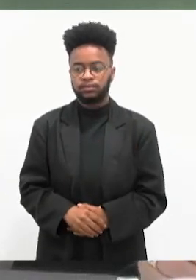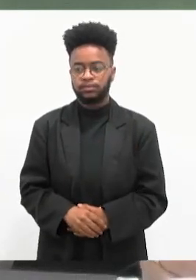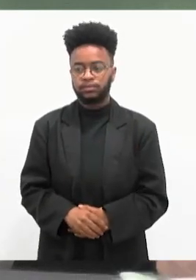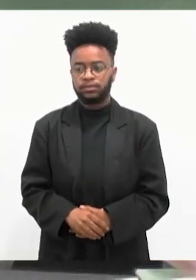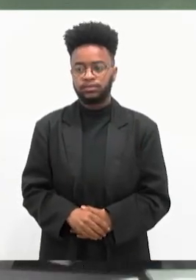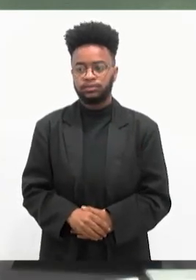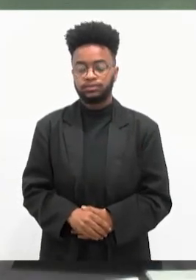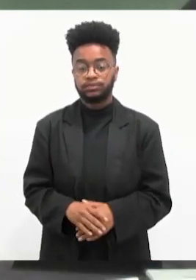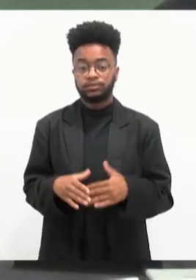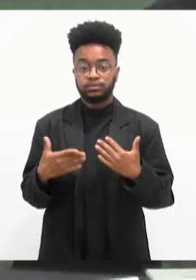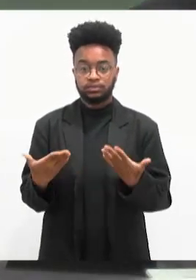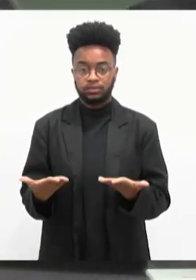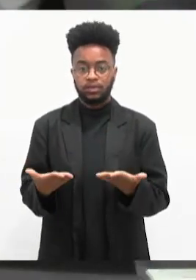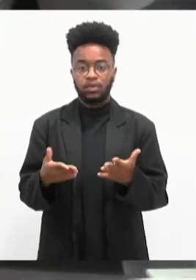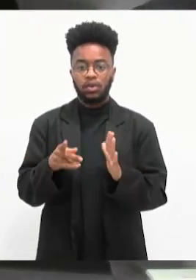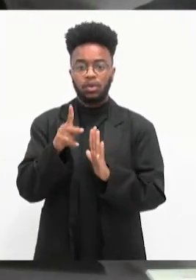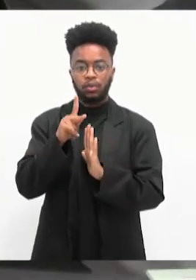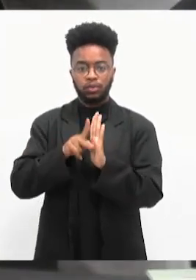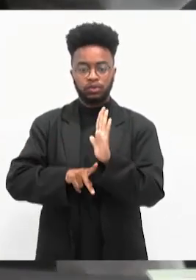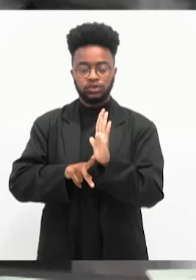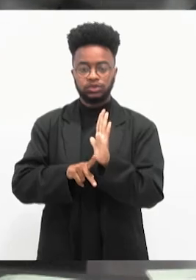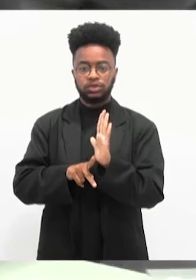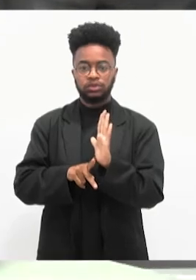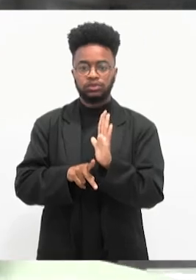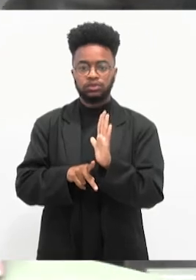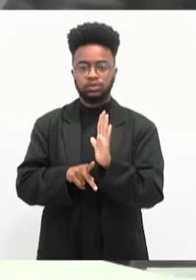Então, é um projeto